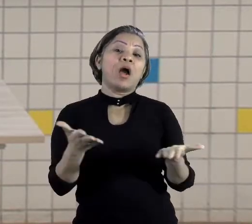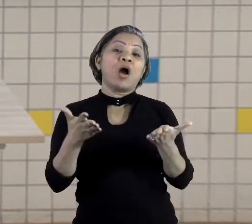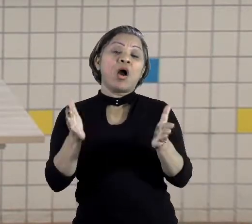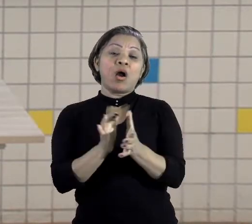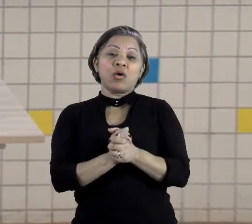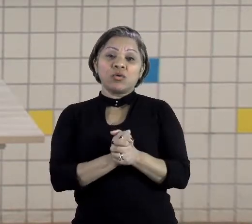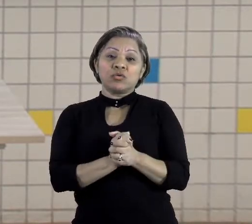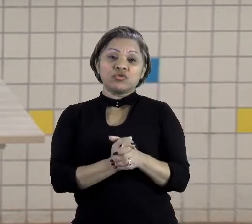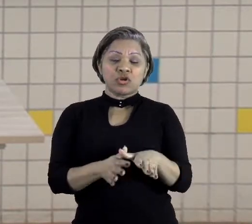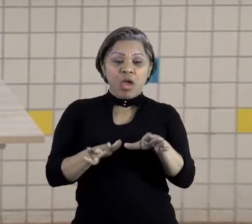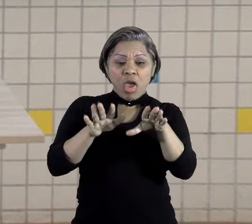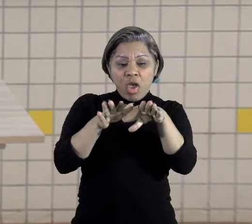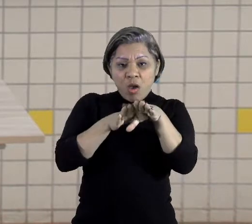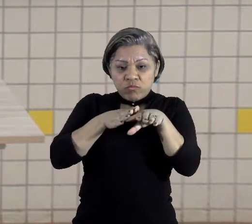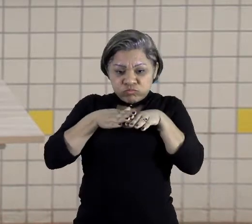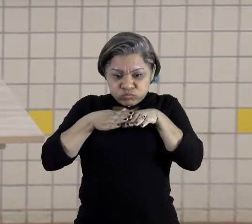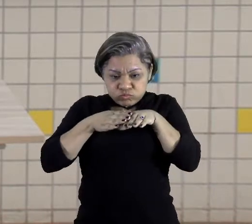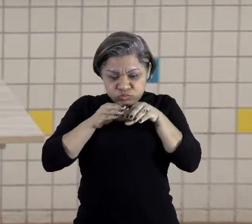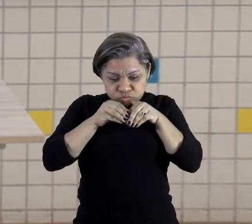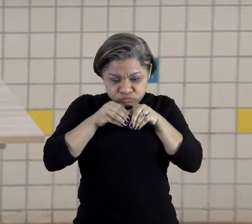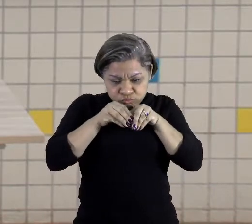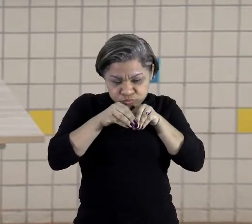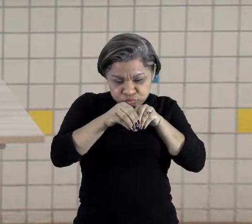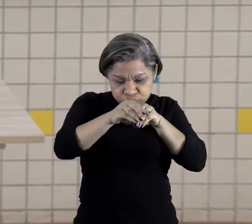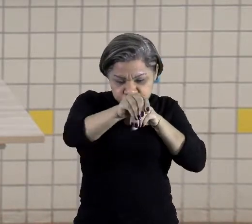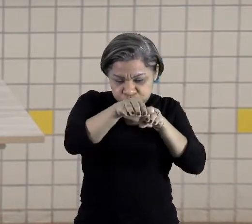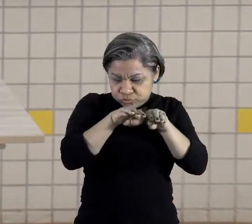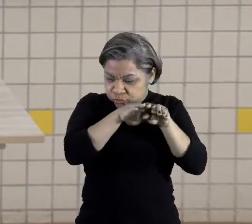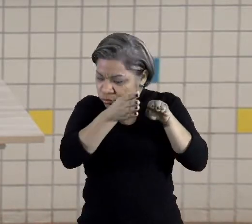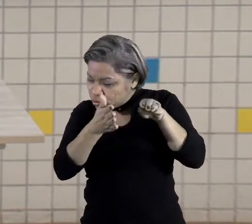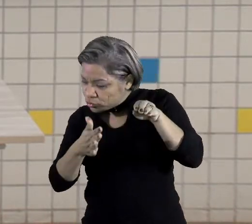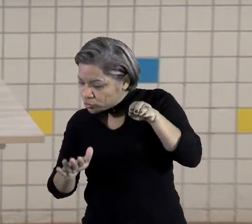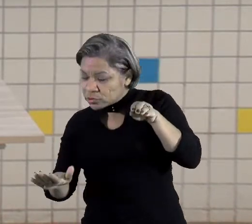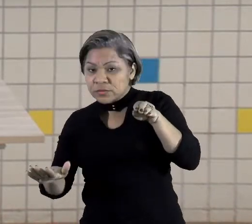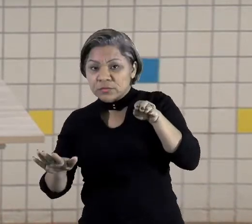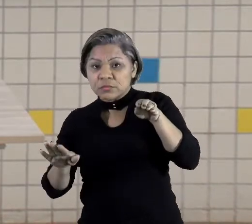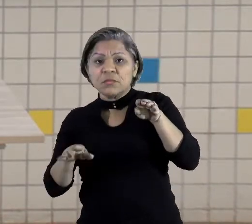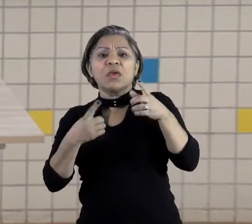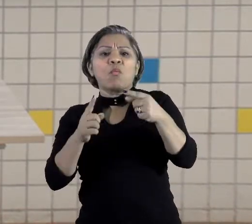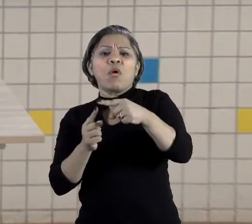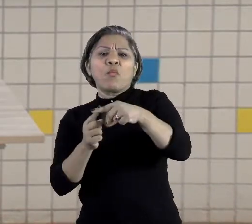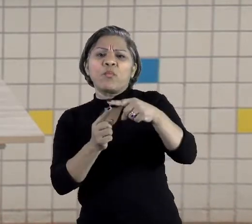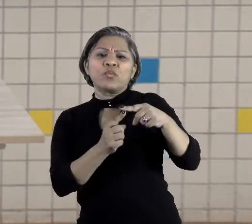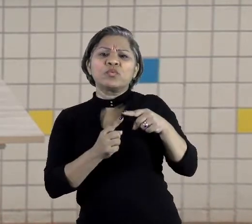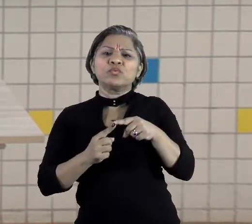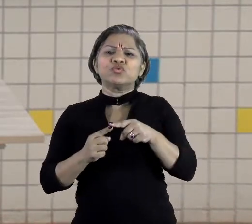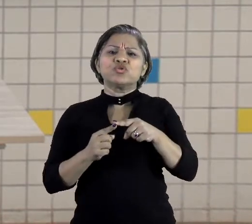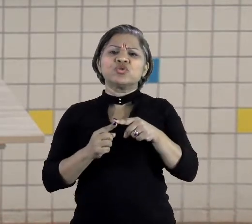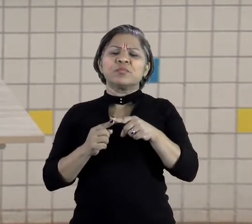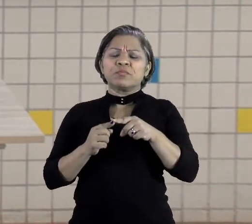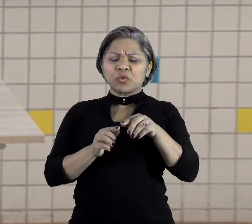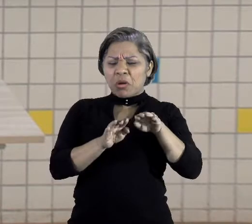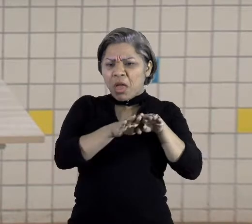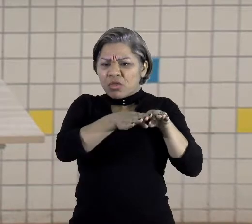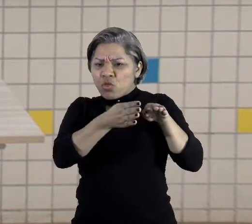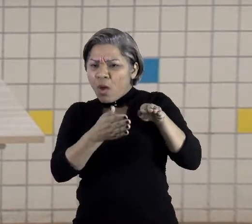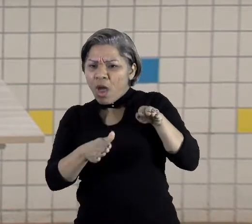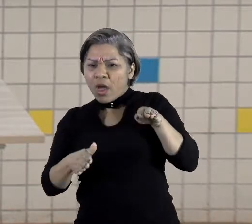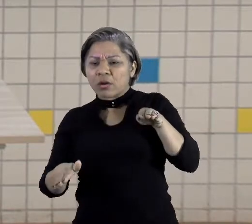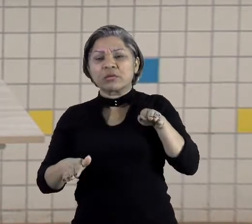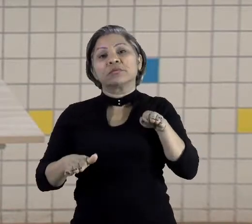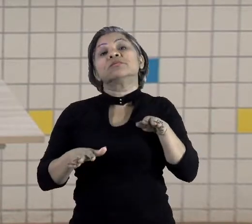as causas, os fatores que causam erosão e os tipos de erosão. Chamam a atenção da importância desse